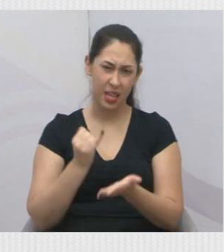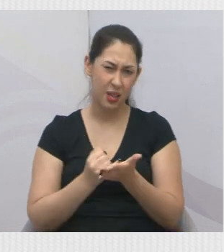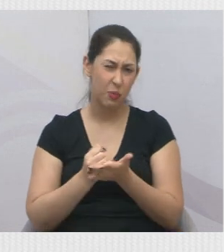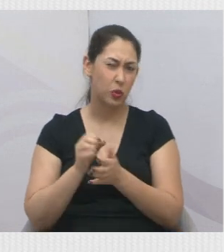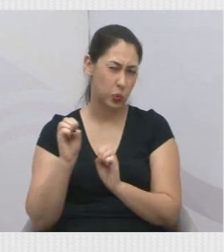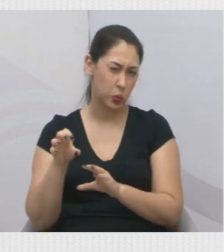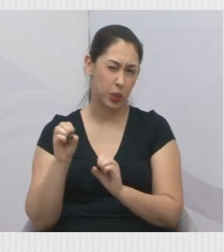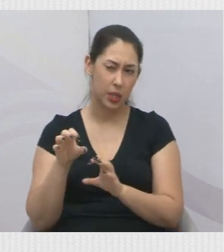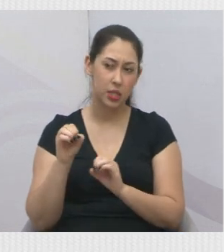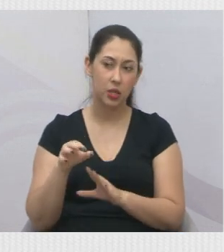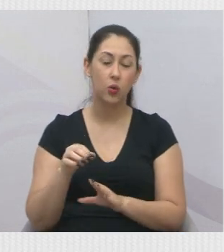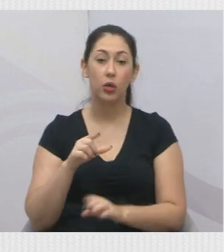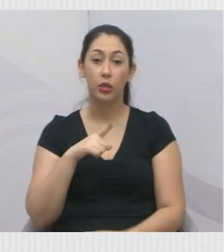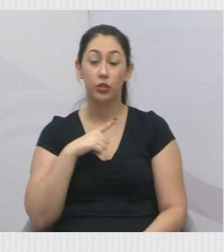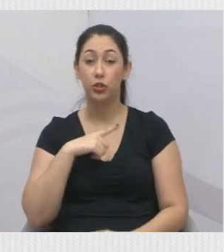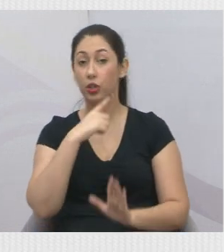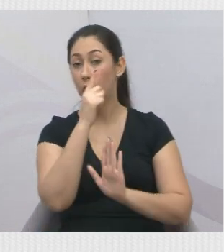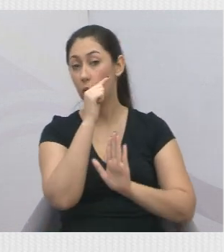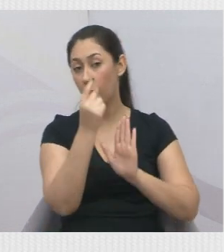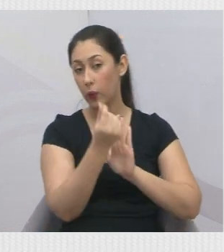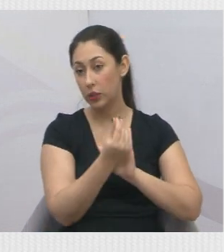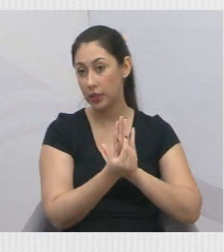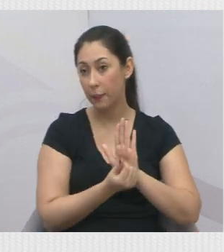meta orçada de